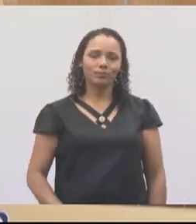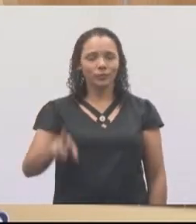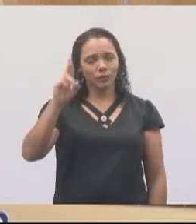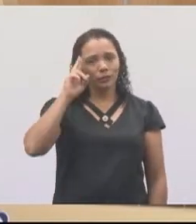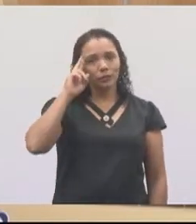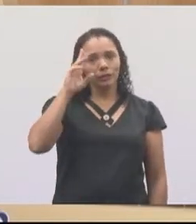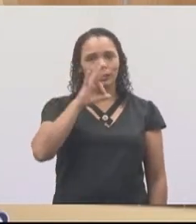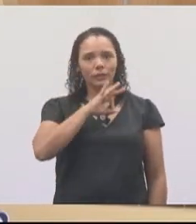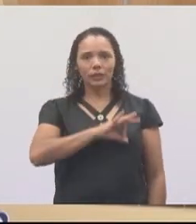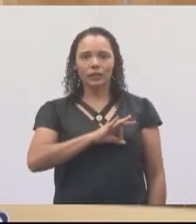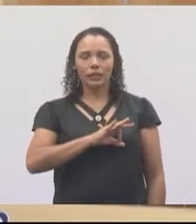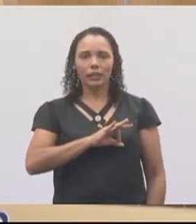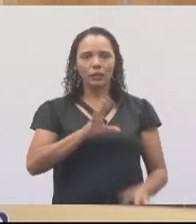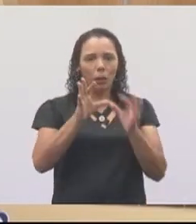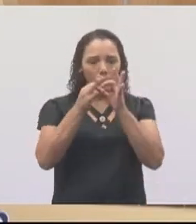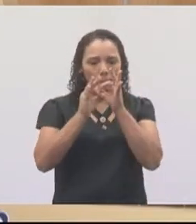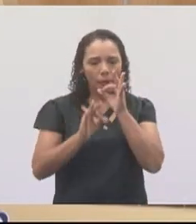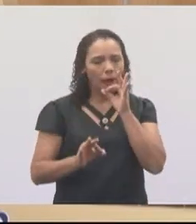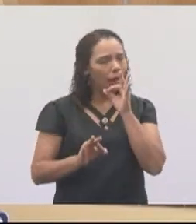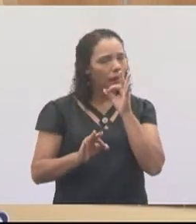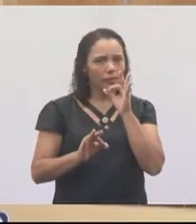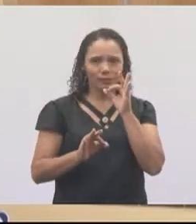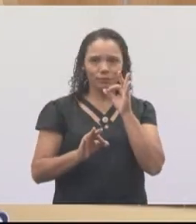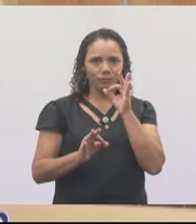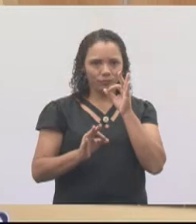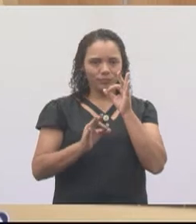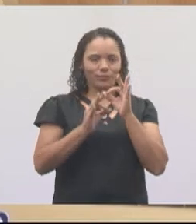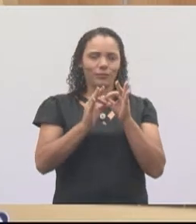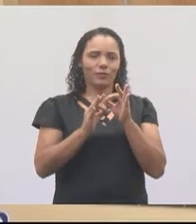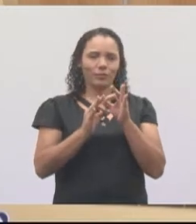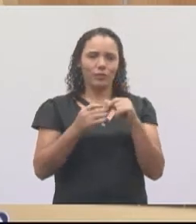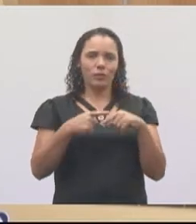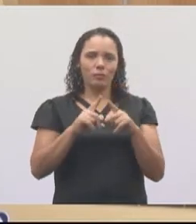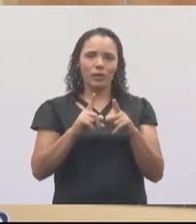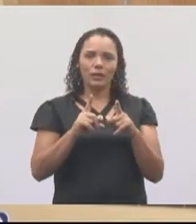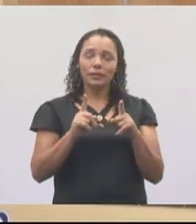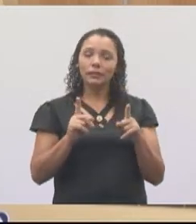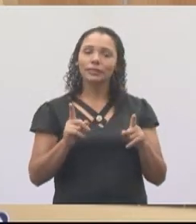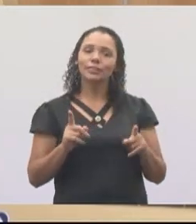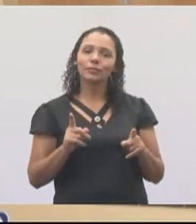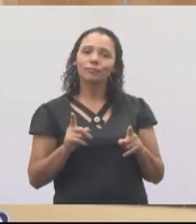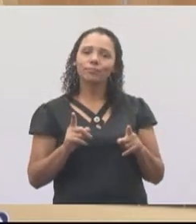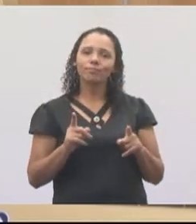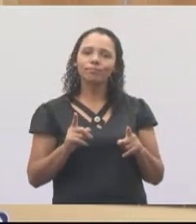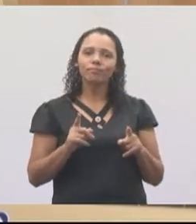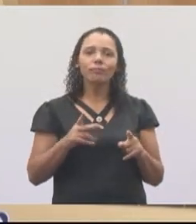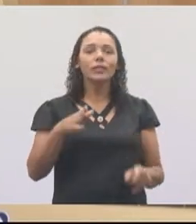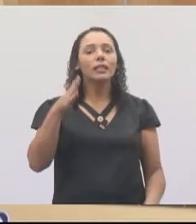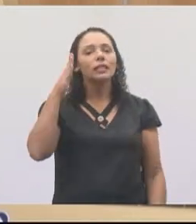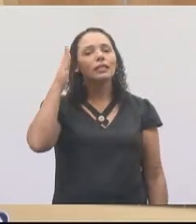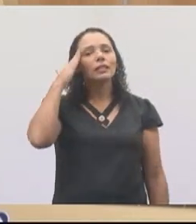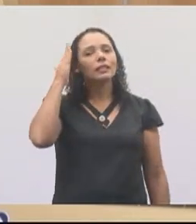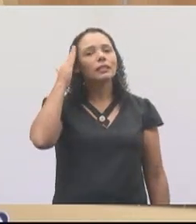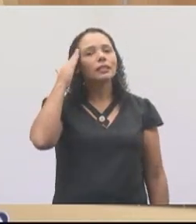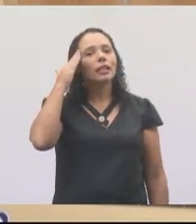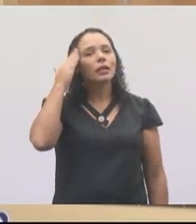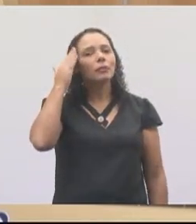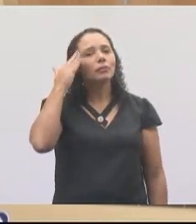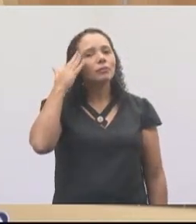palavras, que exercia como ninguém a arte de escutar.